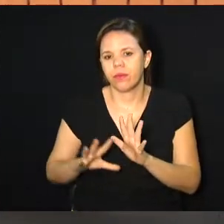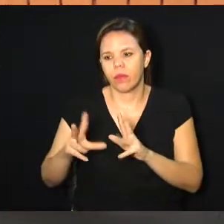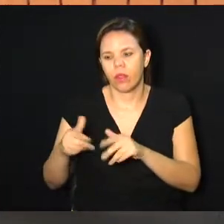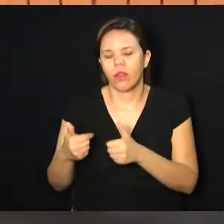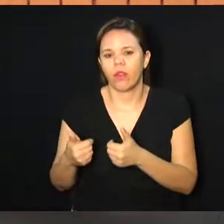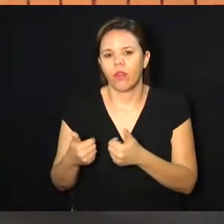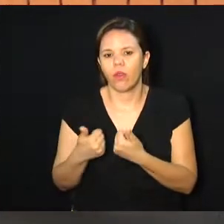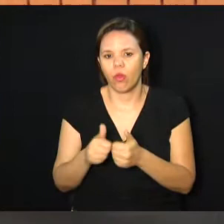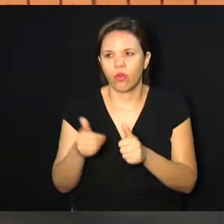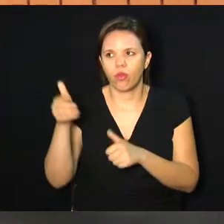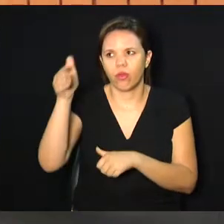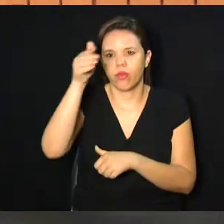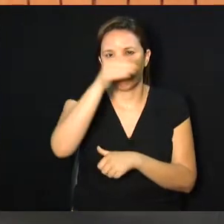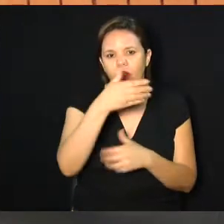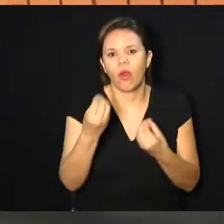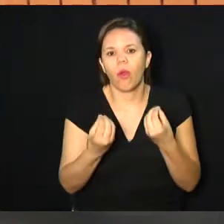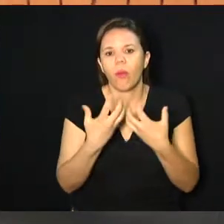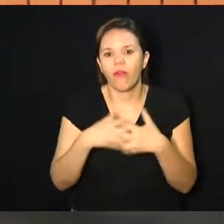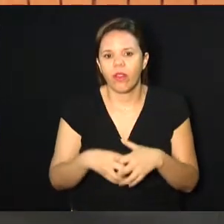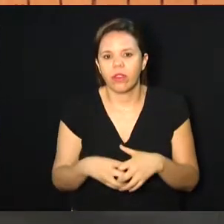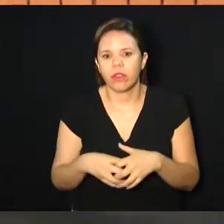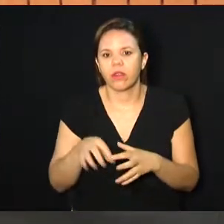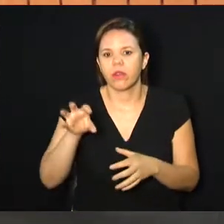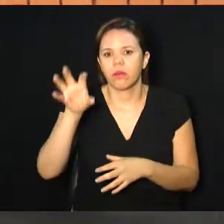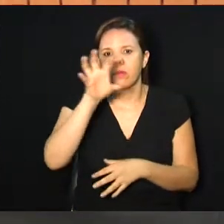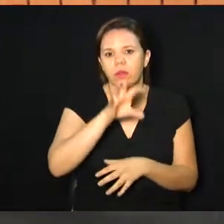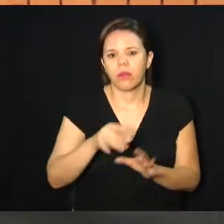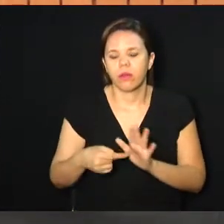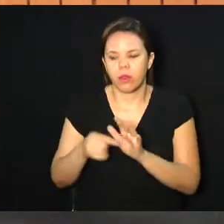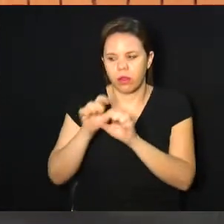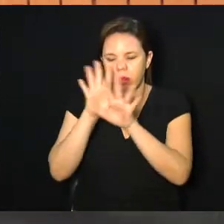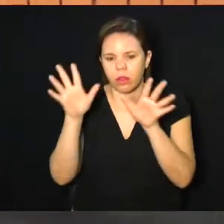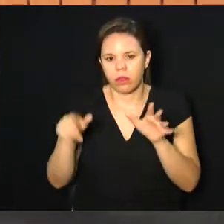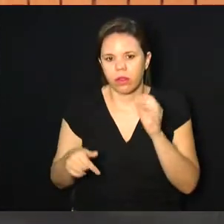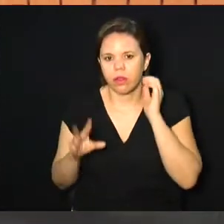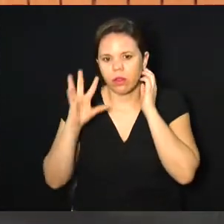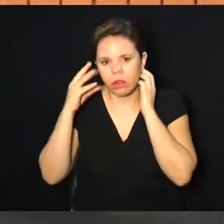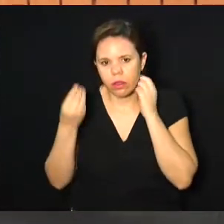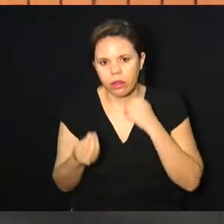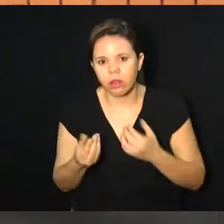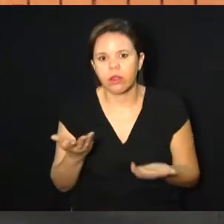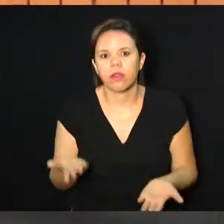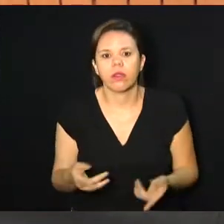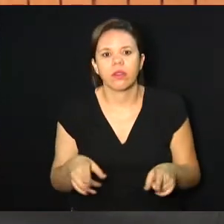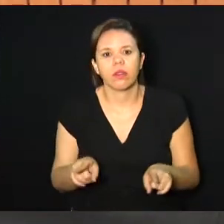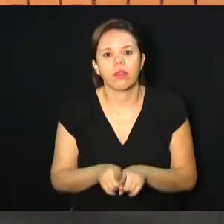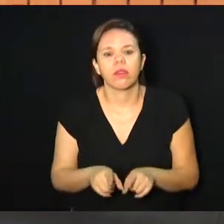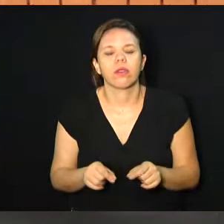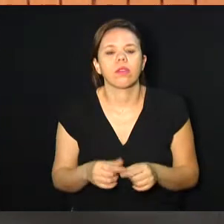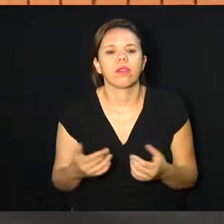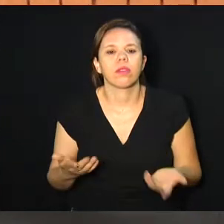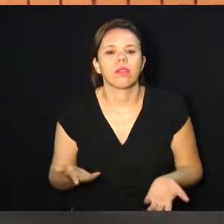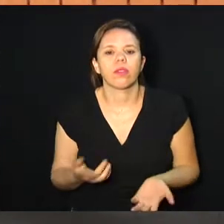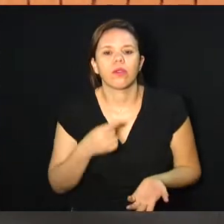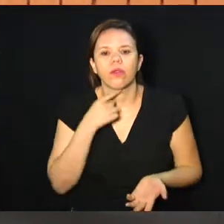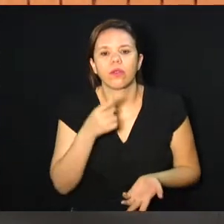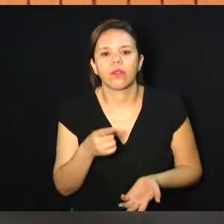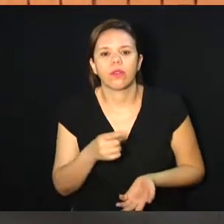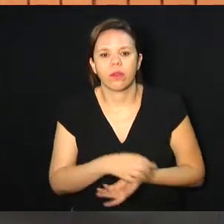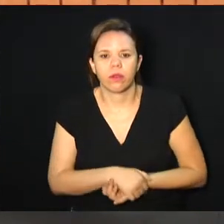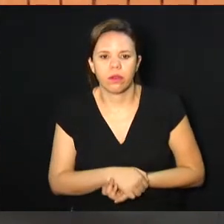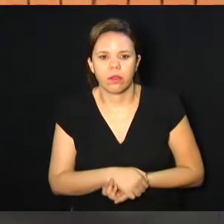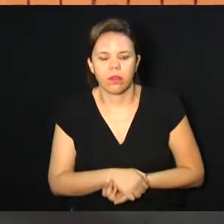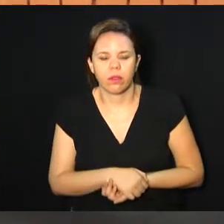ser. Que bom, o mapa está relativamente claro de ser entendido, mas também fica a dúvida